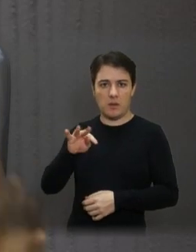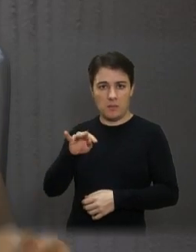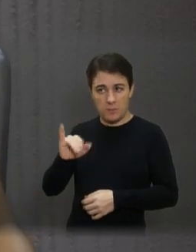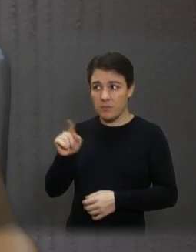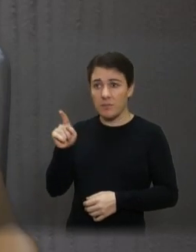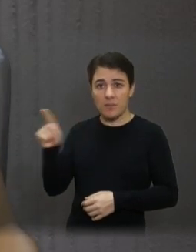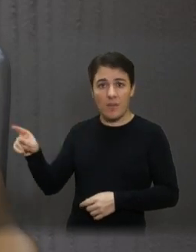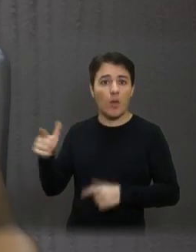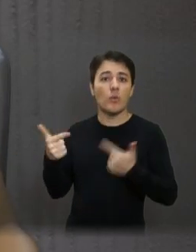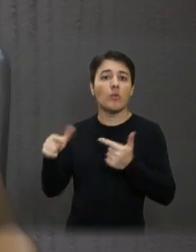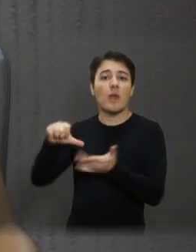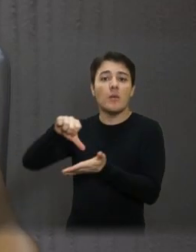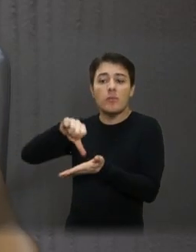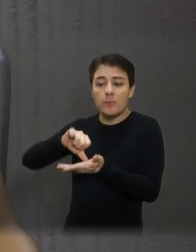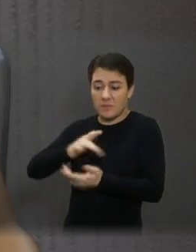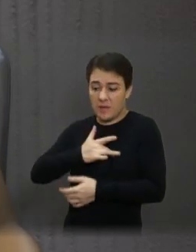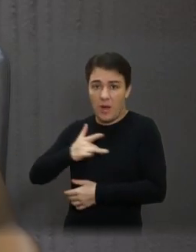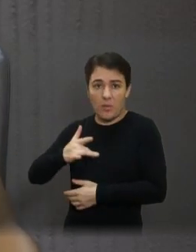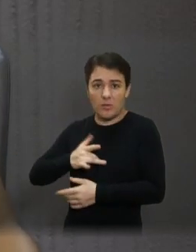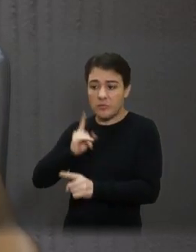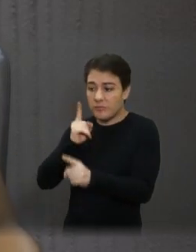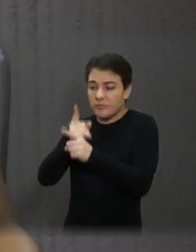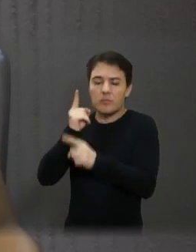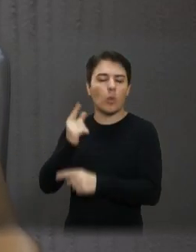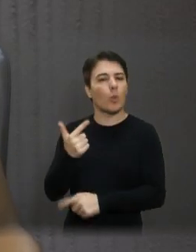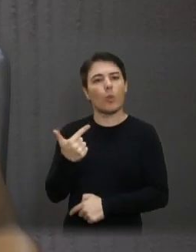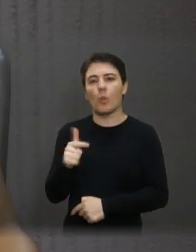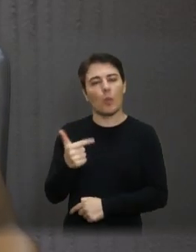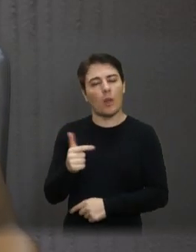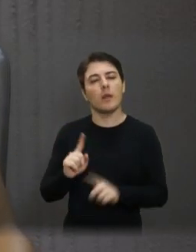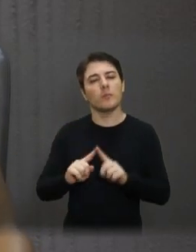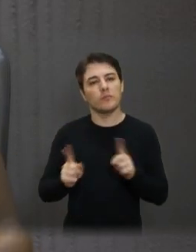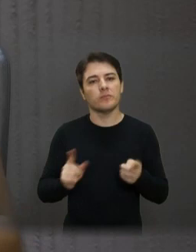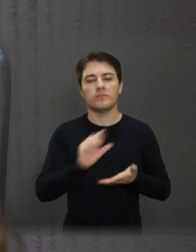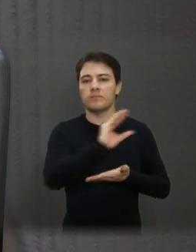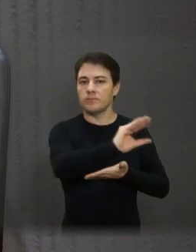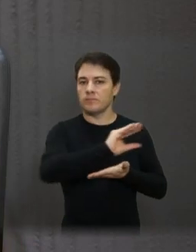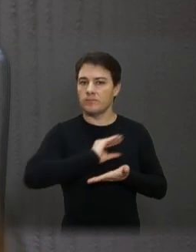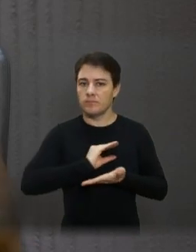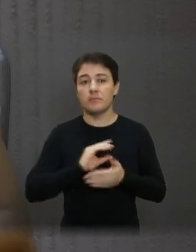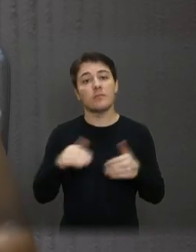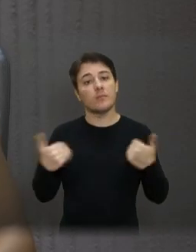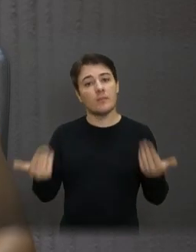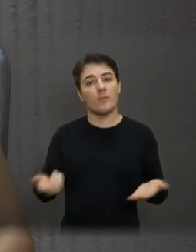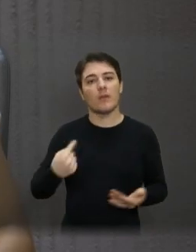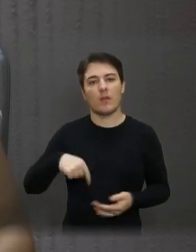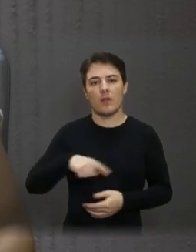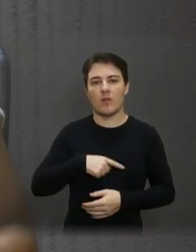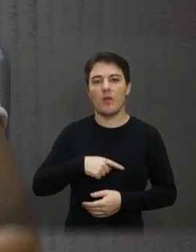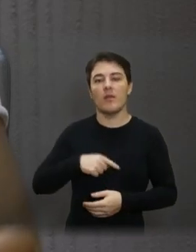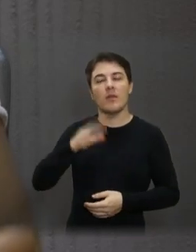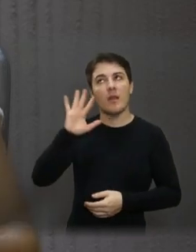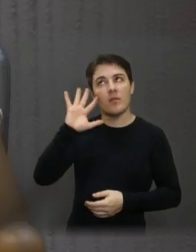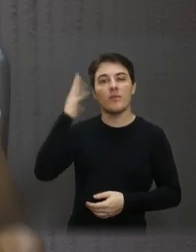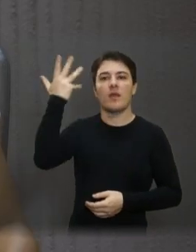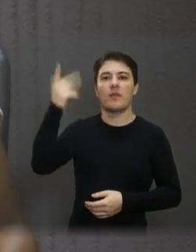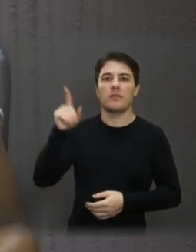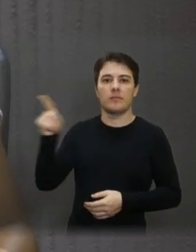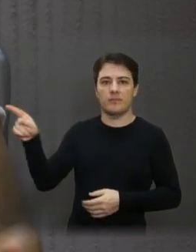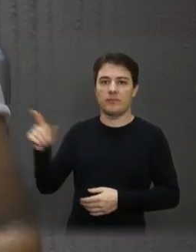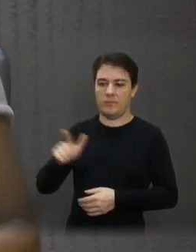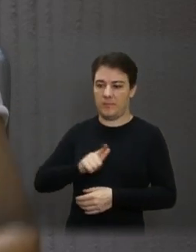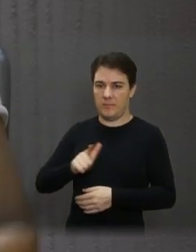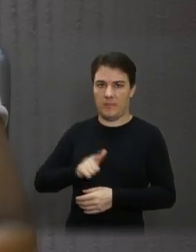população indicou que aquilo era prioridade e nós quando Recebemos a emenda que pedimos um deputado logo encaminhamos para lá e aí foi até um